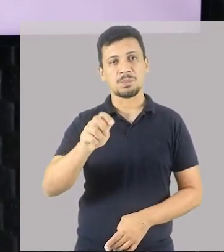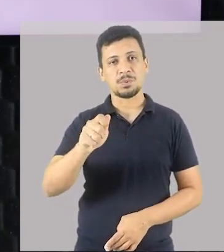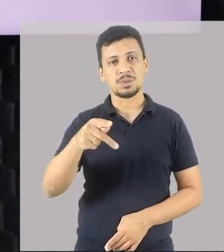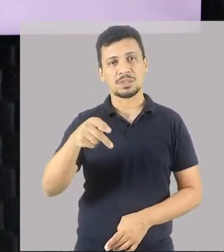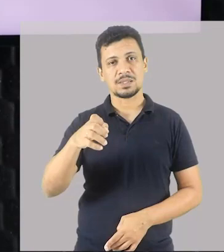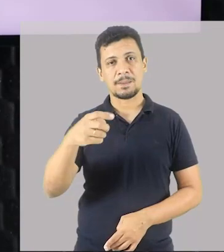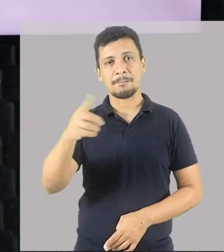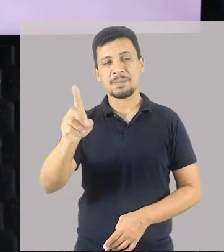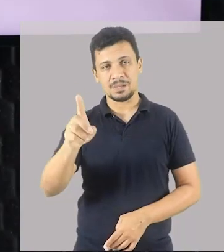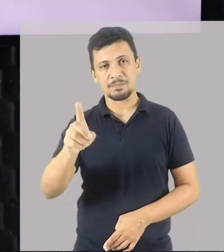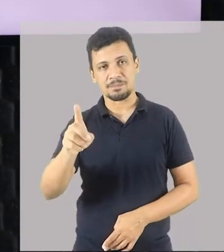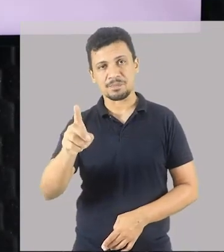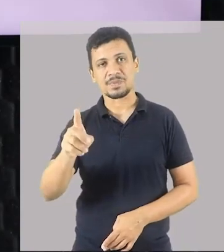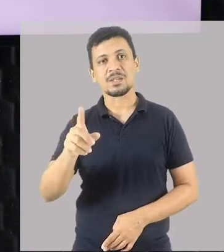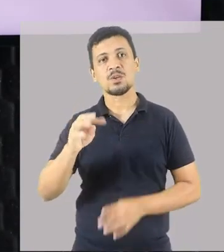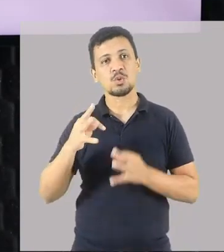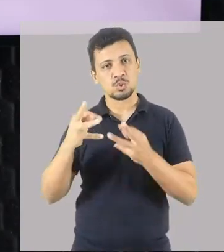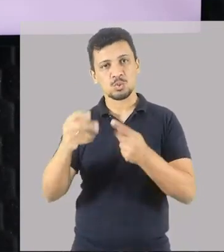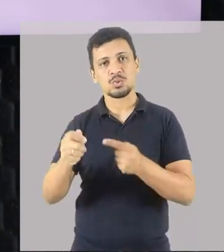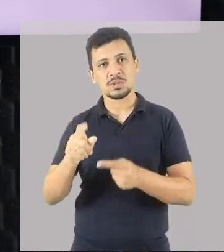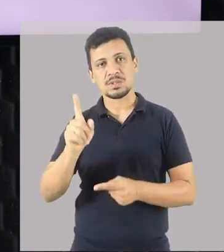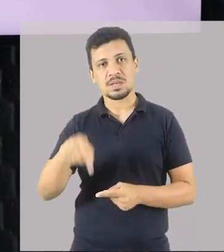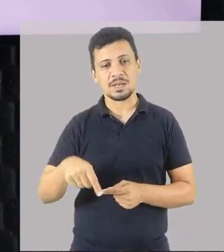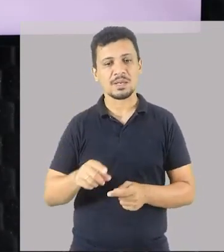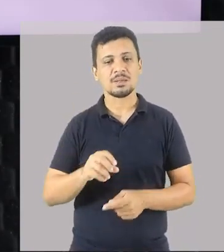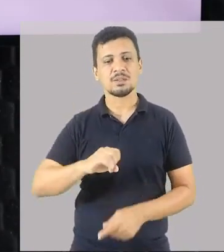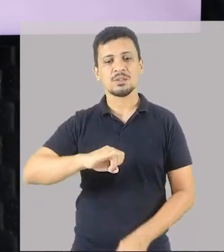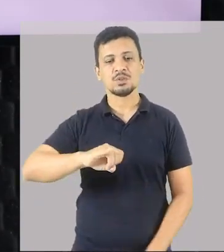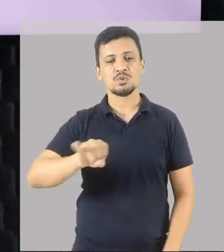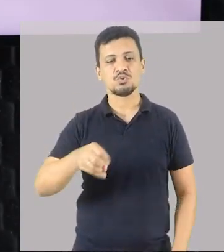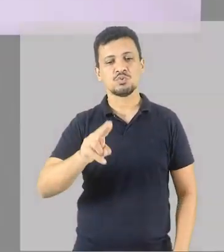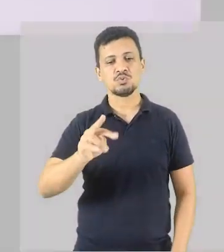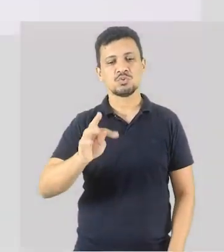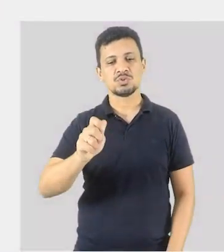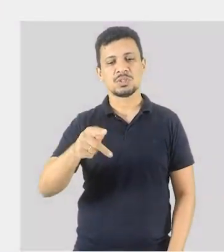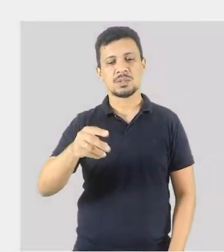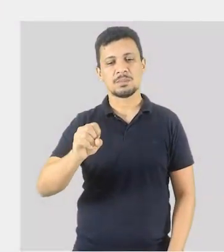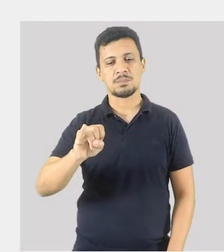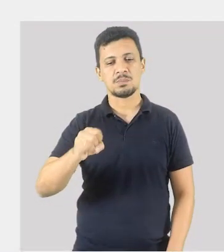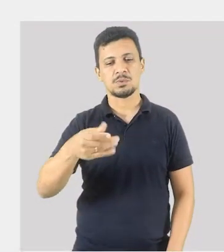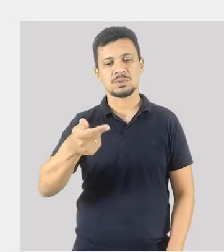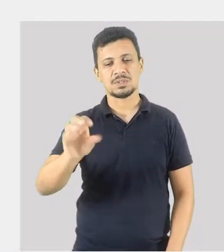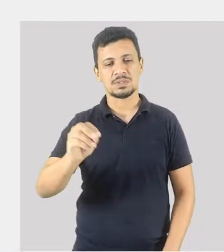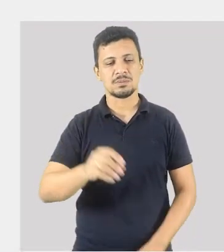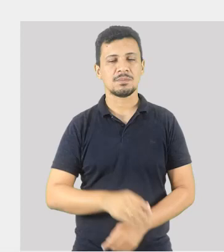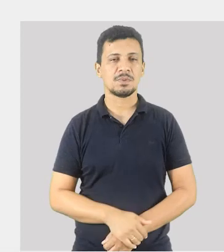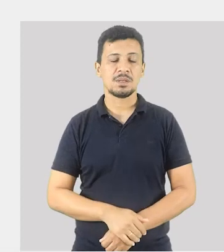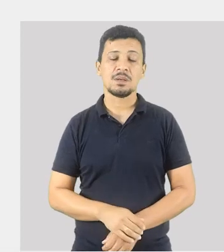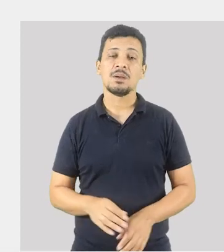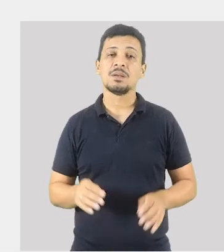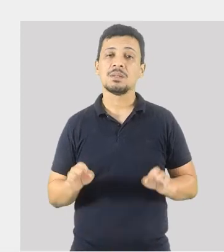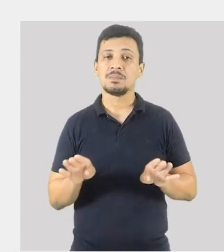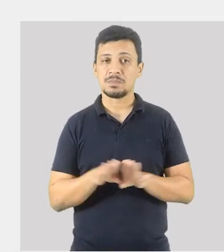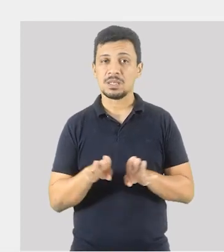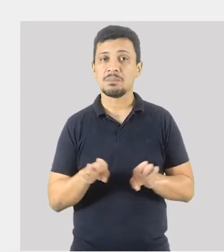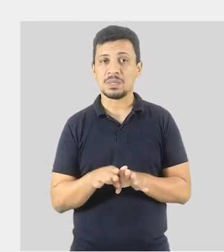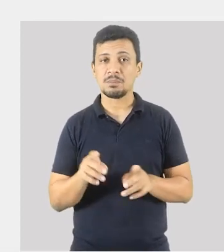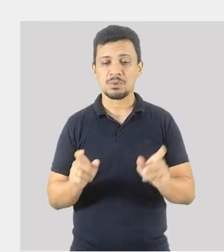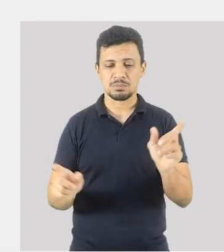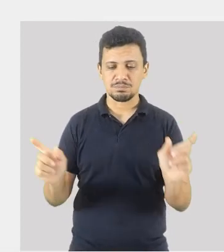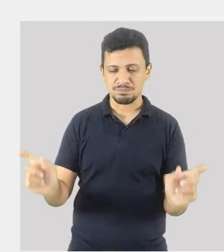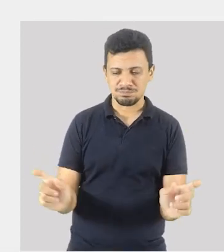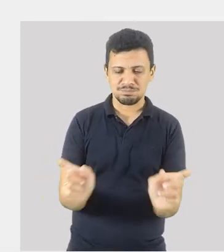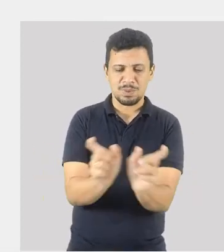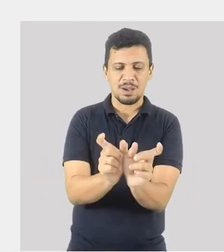palavras formadas por composição, por justaposição. Mas eu posso fazer a mistura desses radicais e alterar